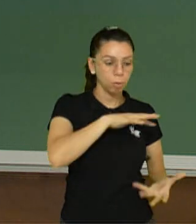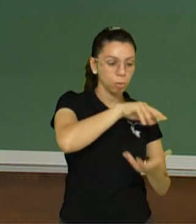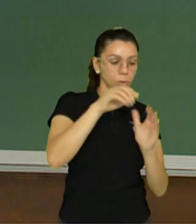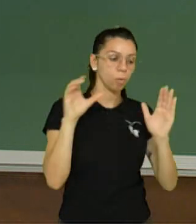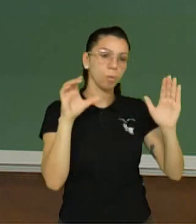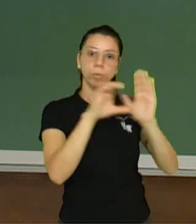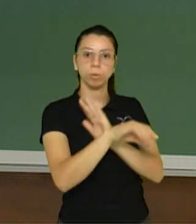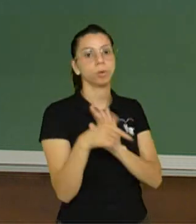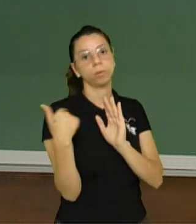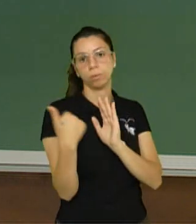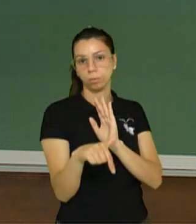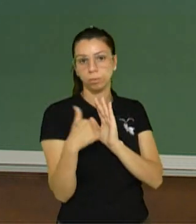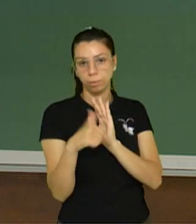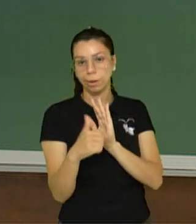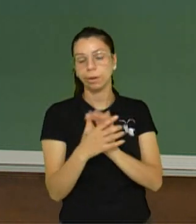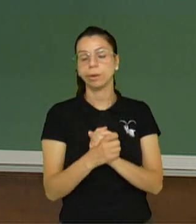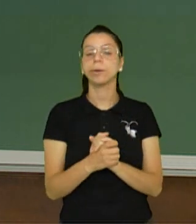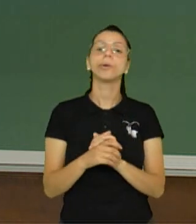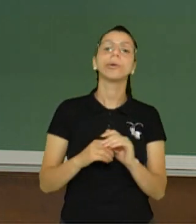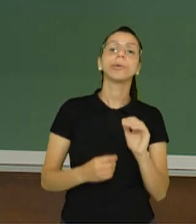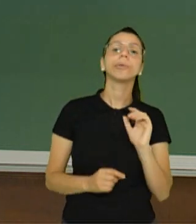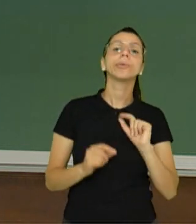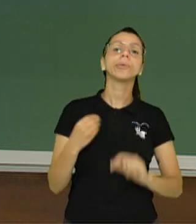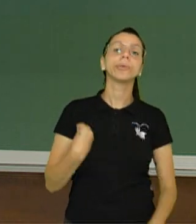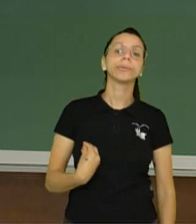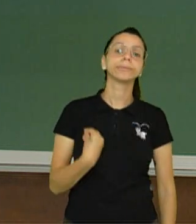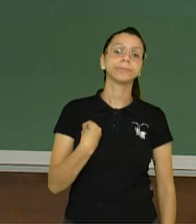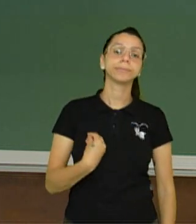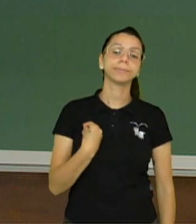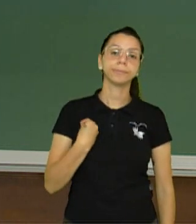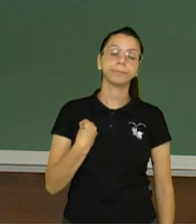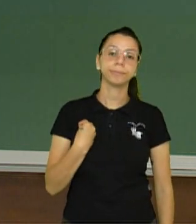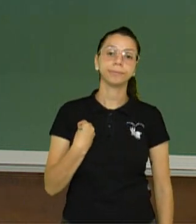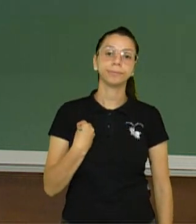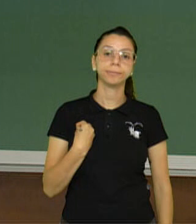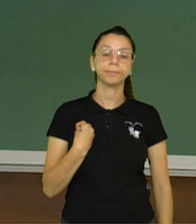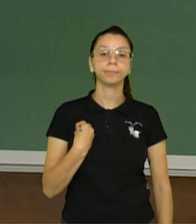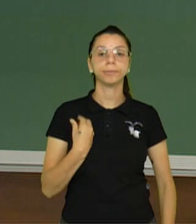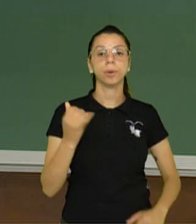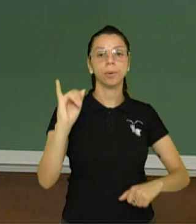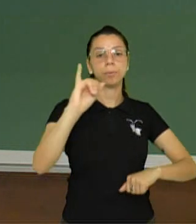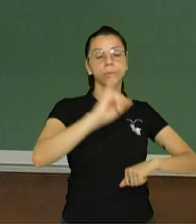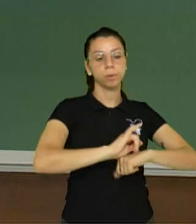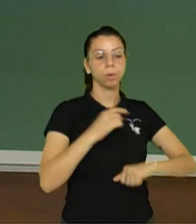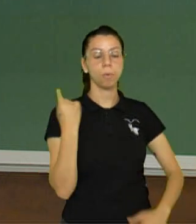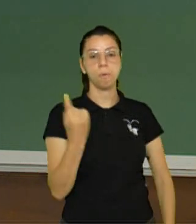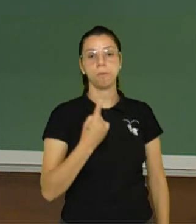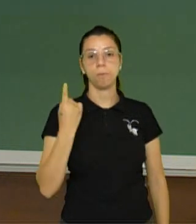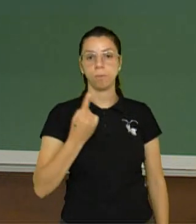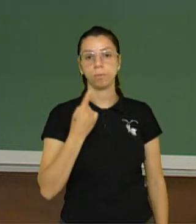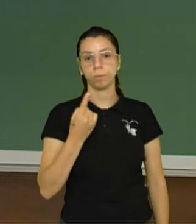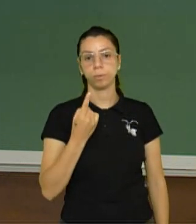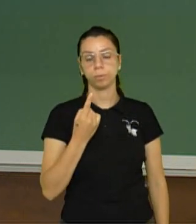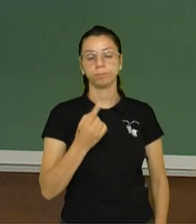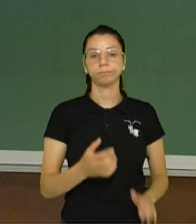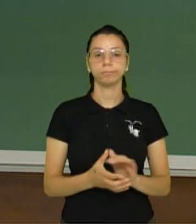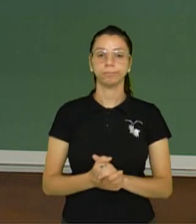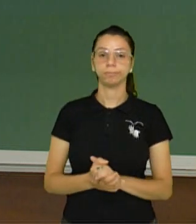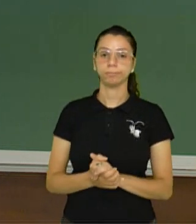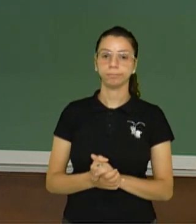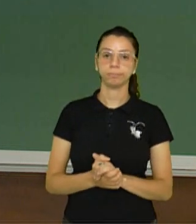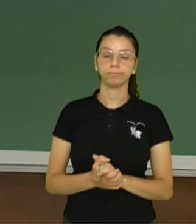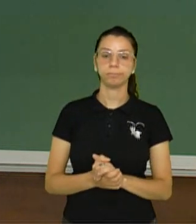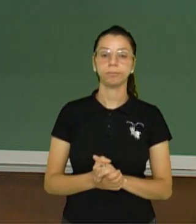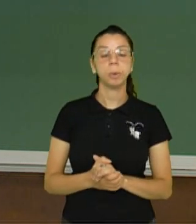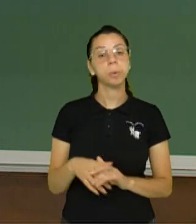conceitos. Né? O que existem são objetos únicos e exclusivos. Né? O que existe de fato são